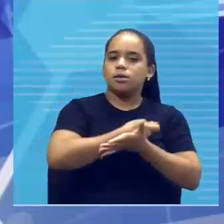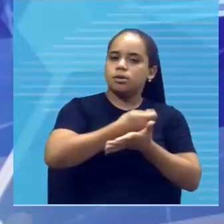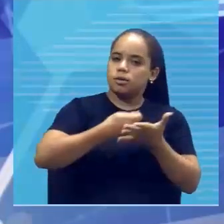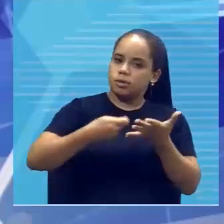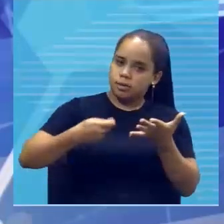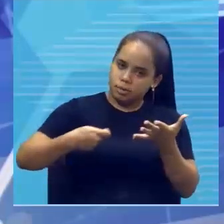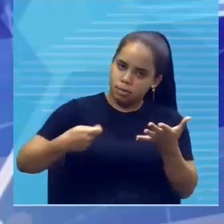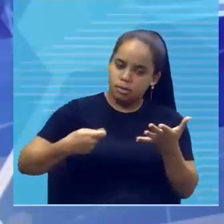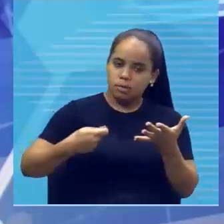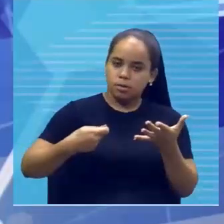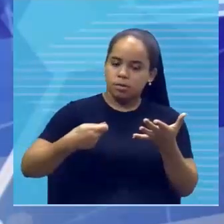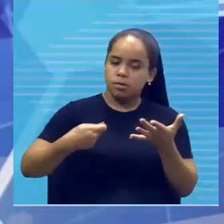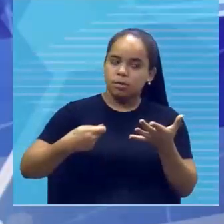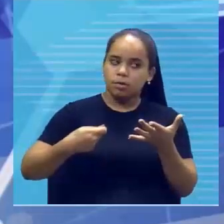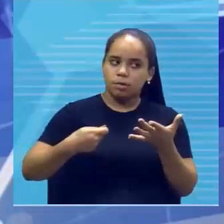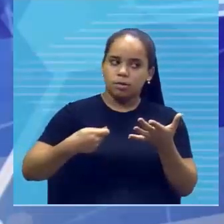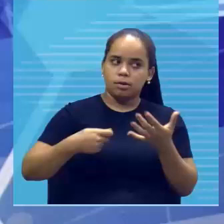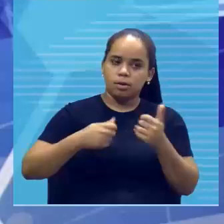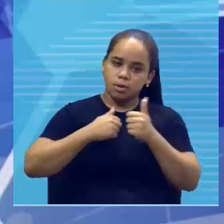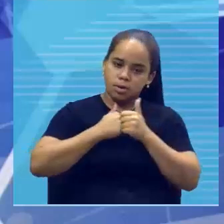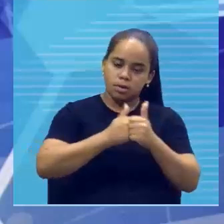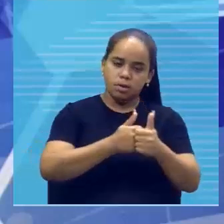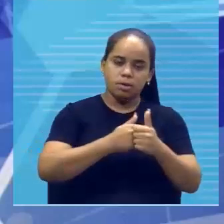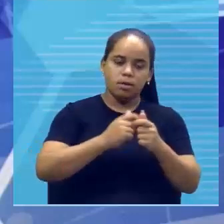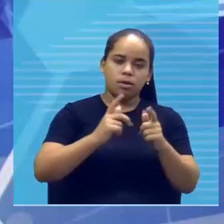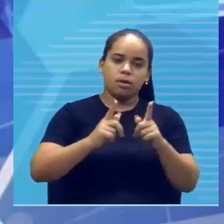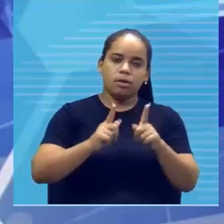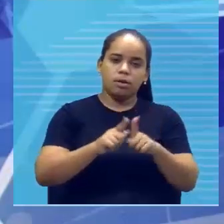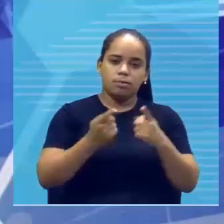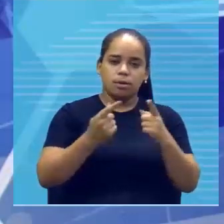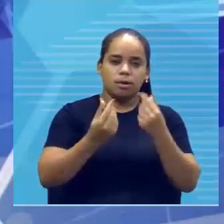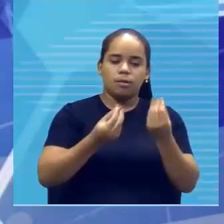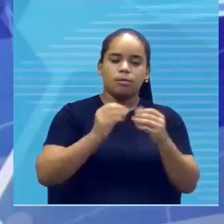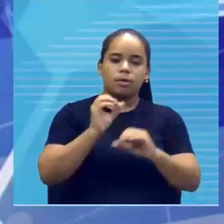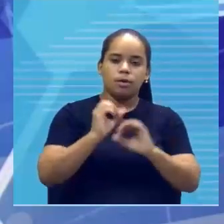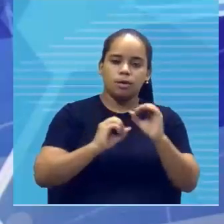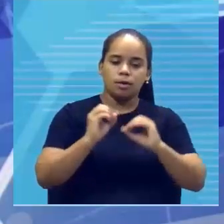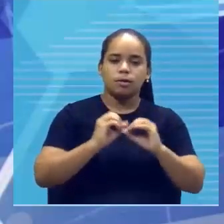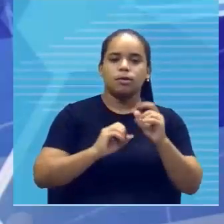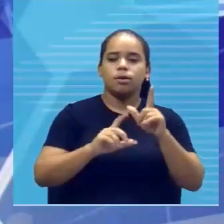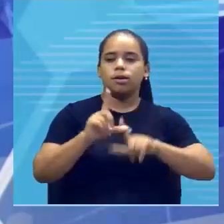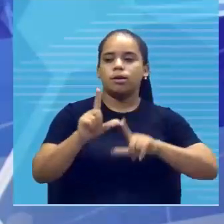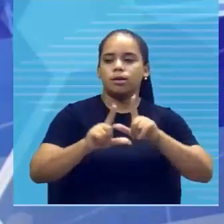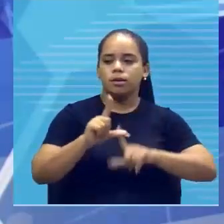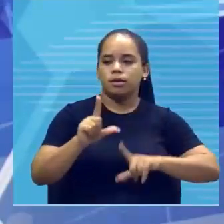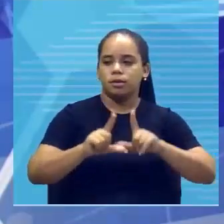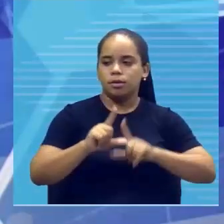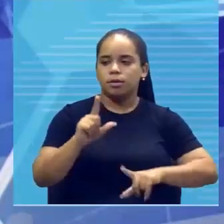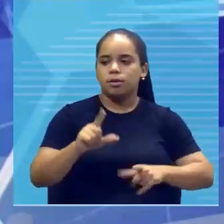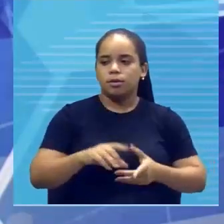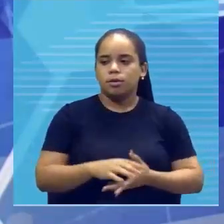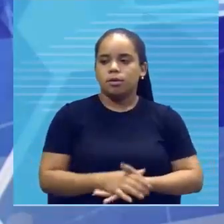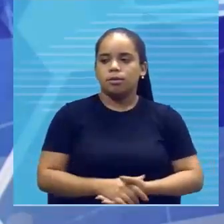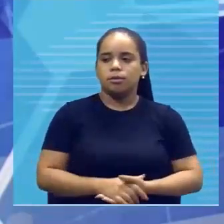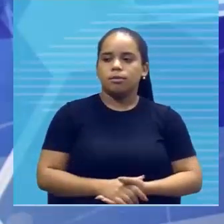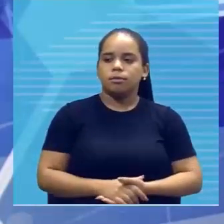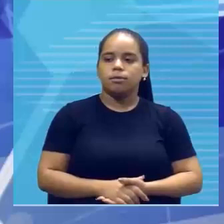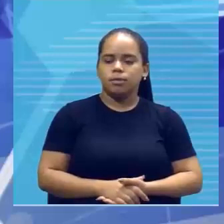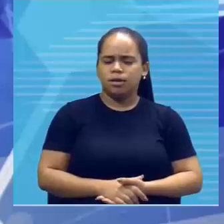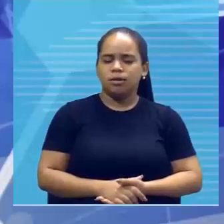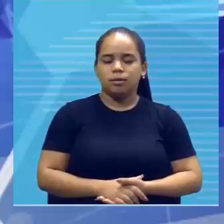né beleza que a posição das Letras questão do assento né da língua portuguesa